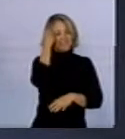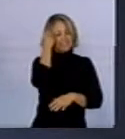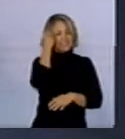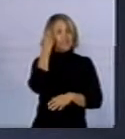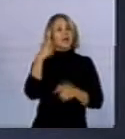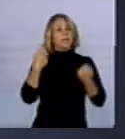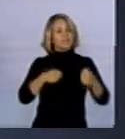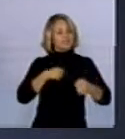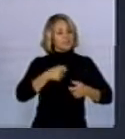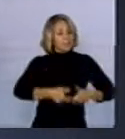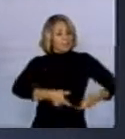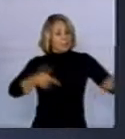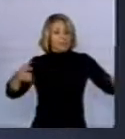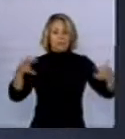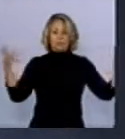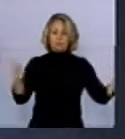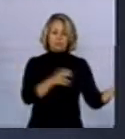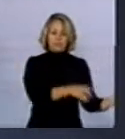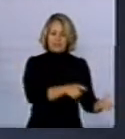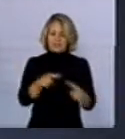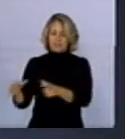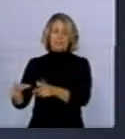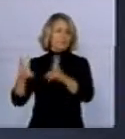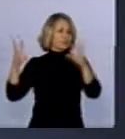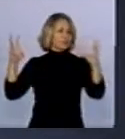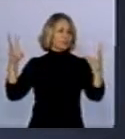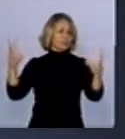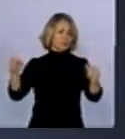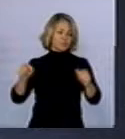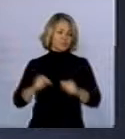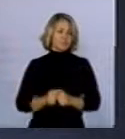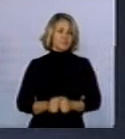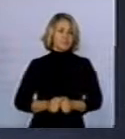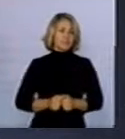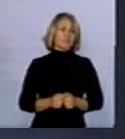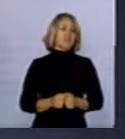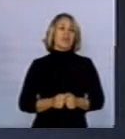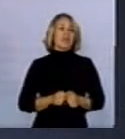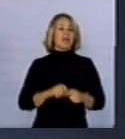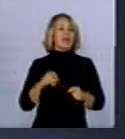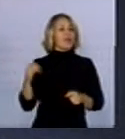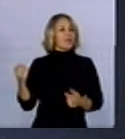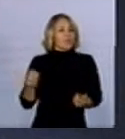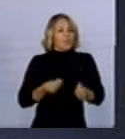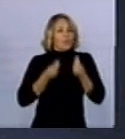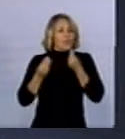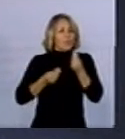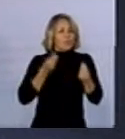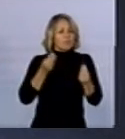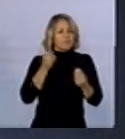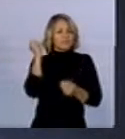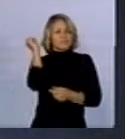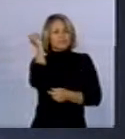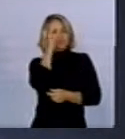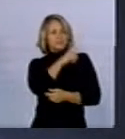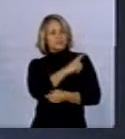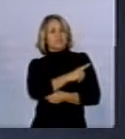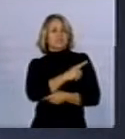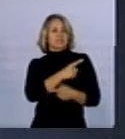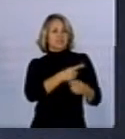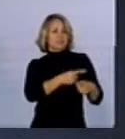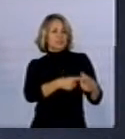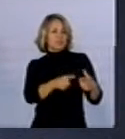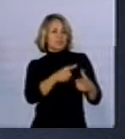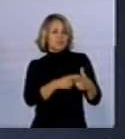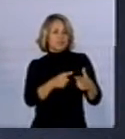todos os setores, e não apenas no setor de distribuição de conteúdo. É absolutamente contraditória essa situação normativa criada